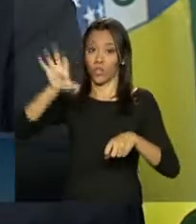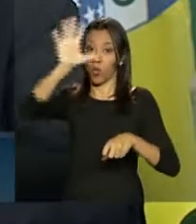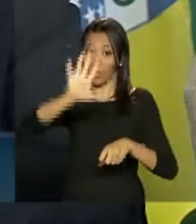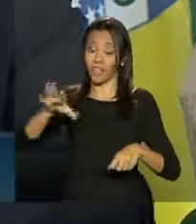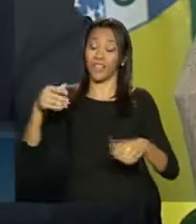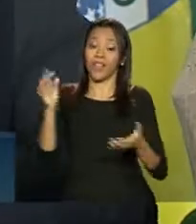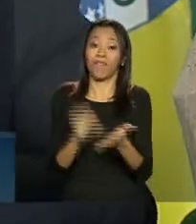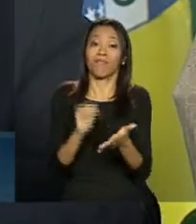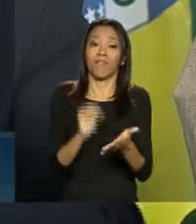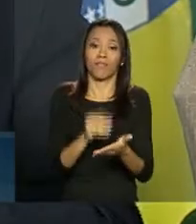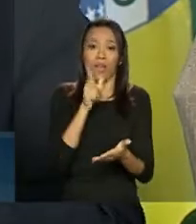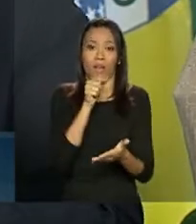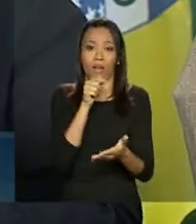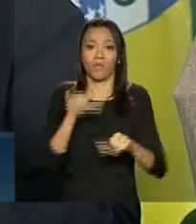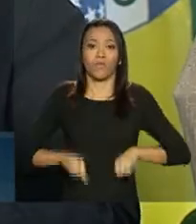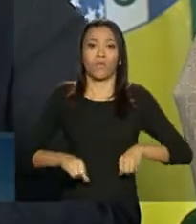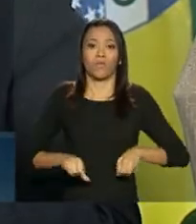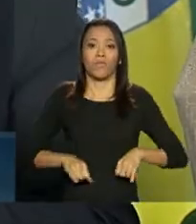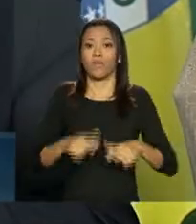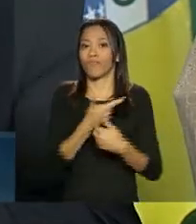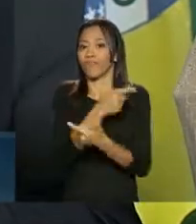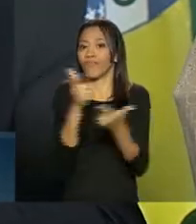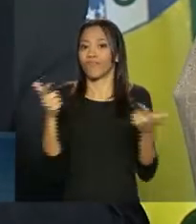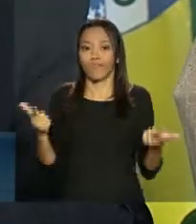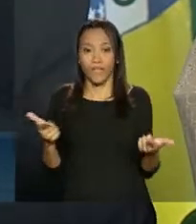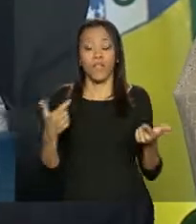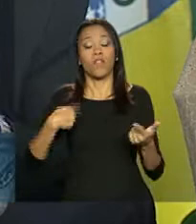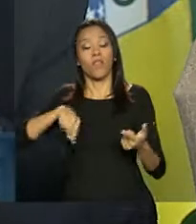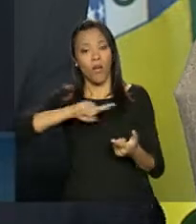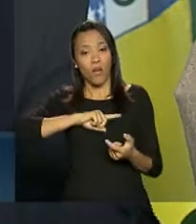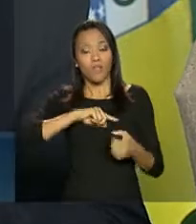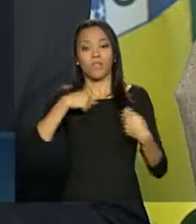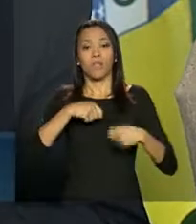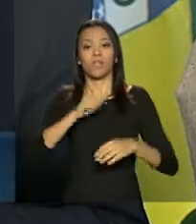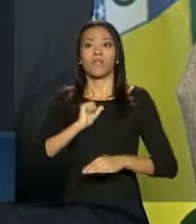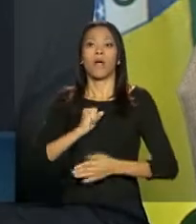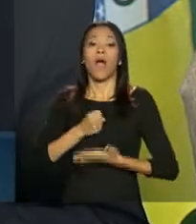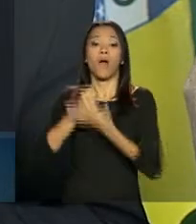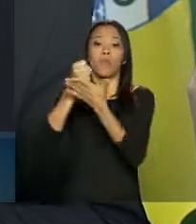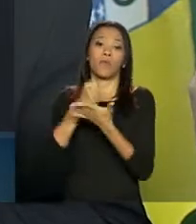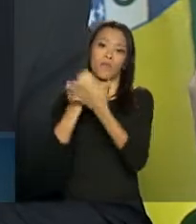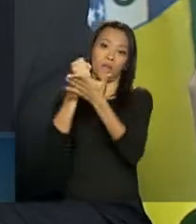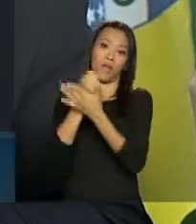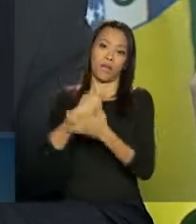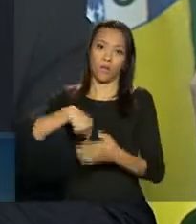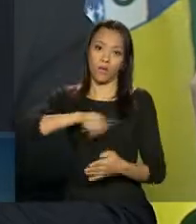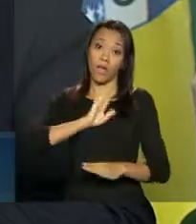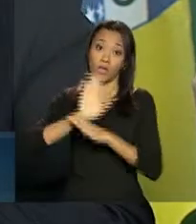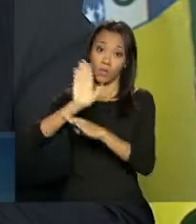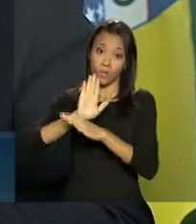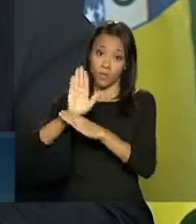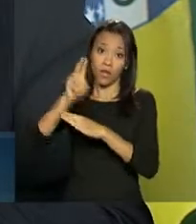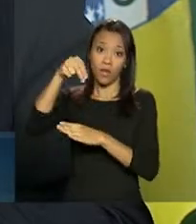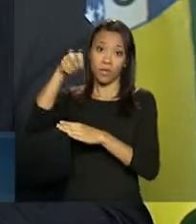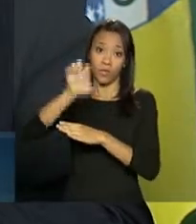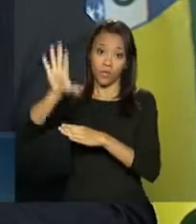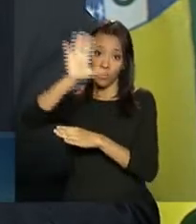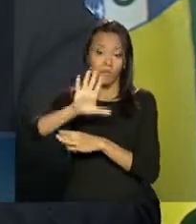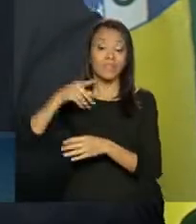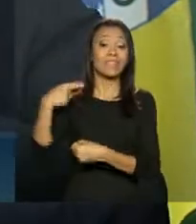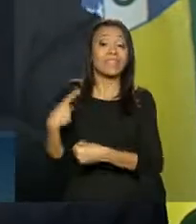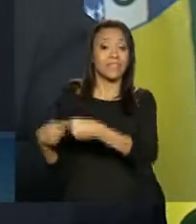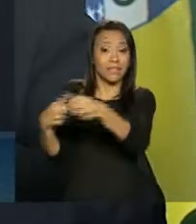nós devemos apoiar os estados e essas cidades com essa operação na região